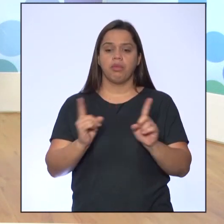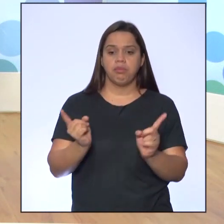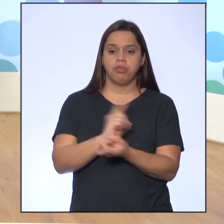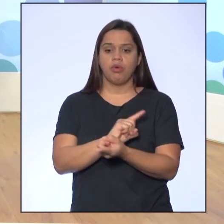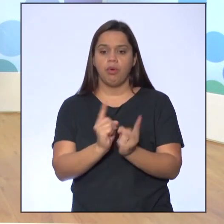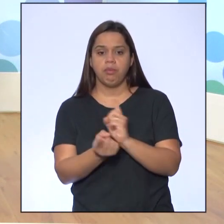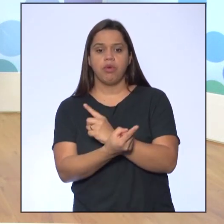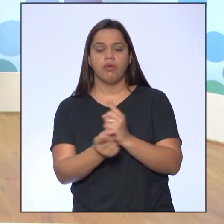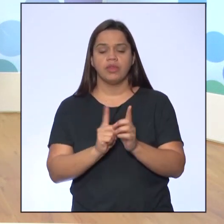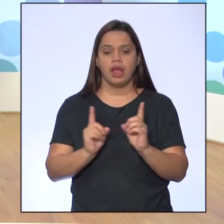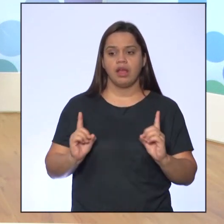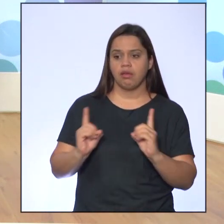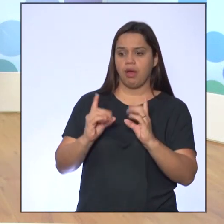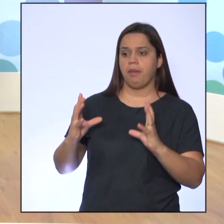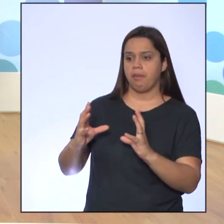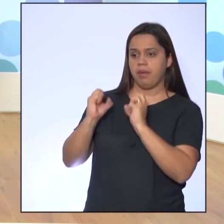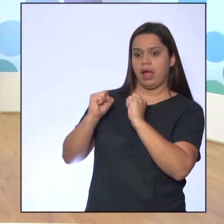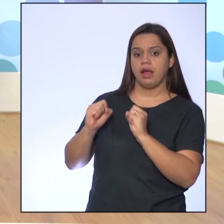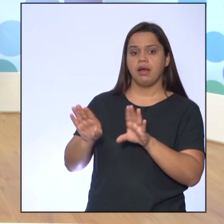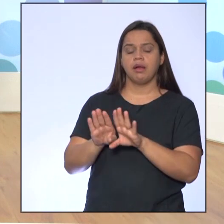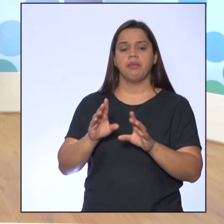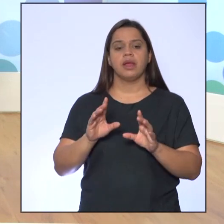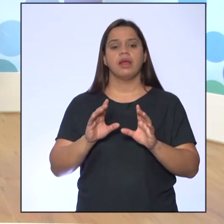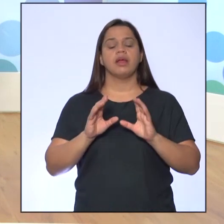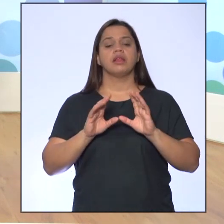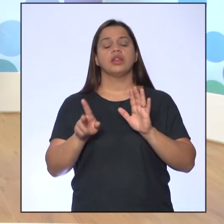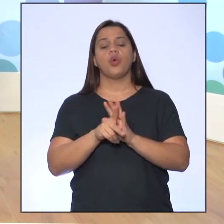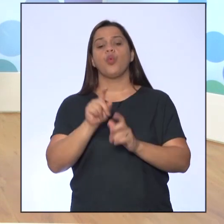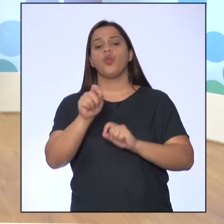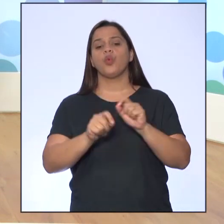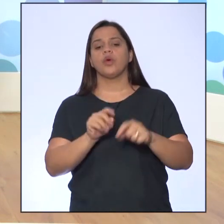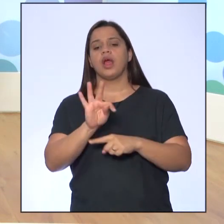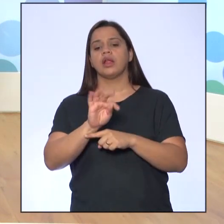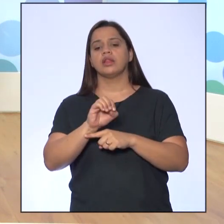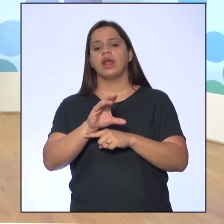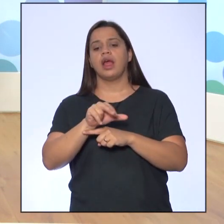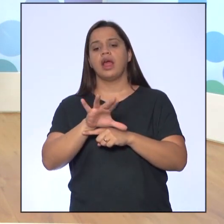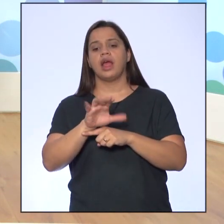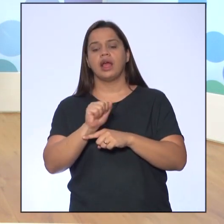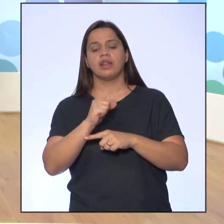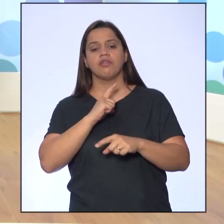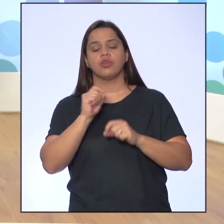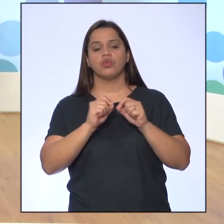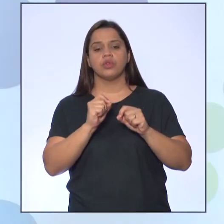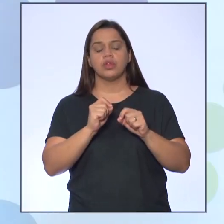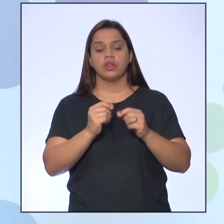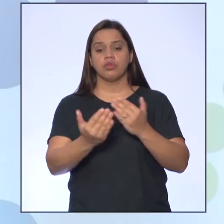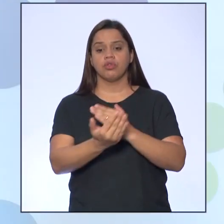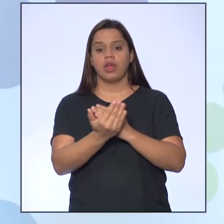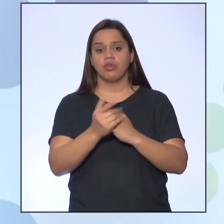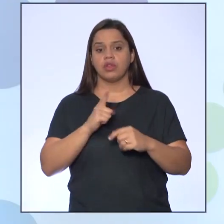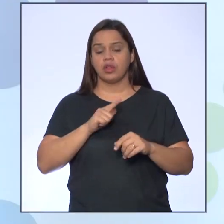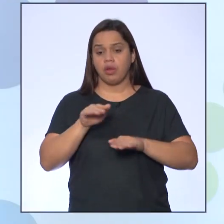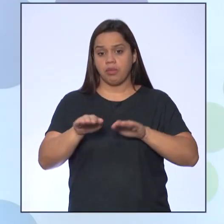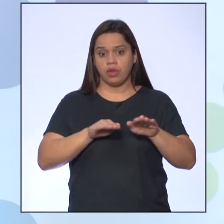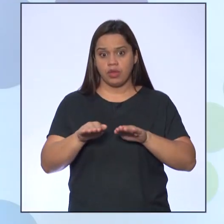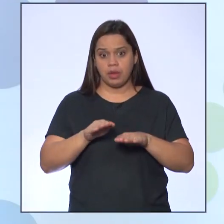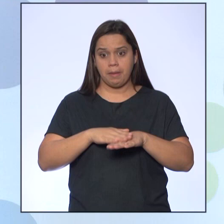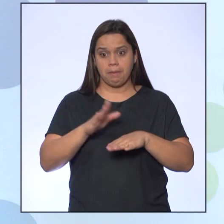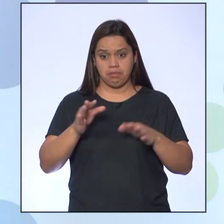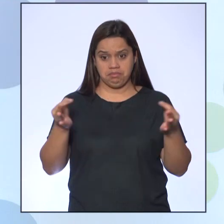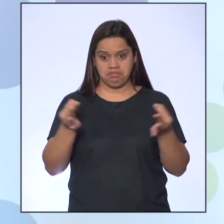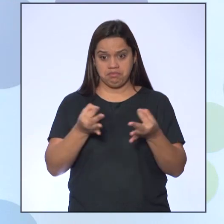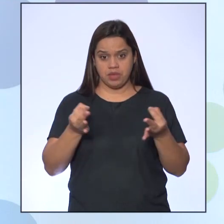a recepção, né? Então a técnica, ela nos permite realizar o movimento com mais eficiência e com economia de energia,